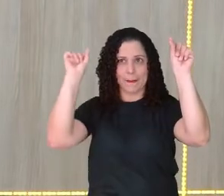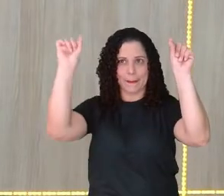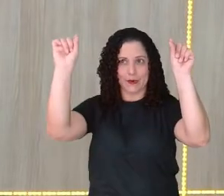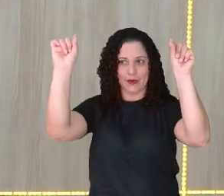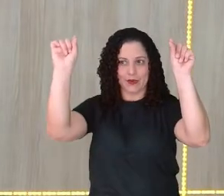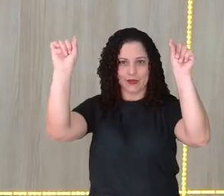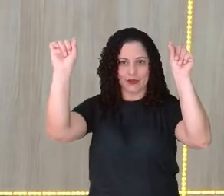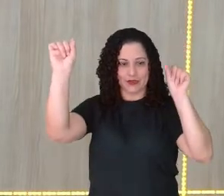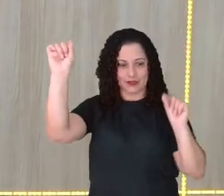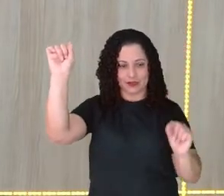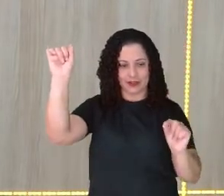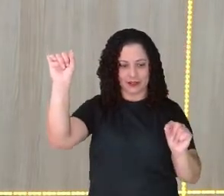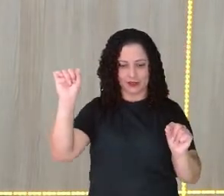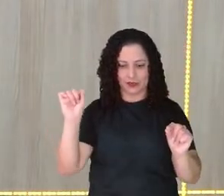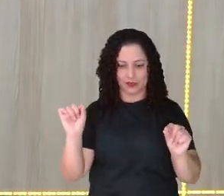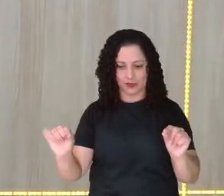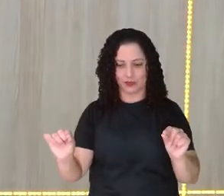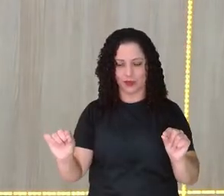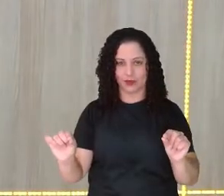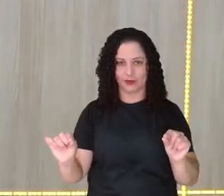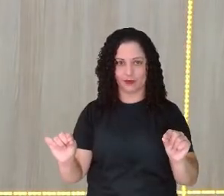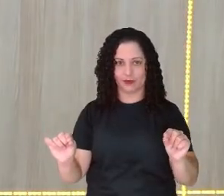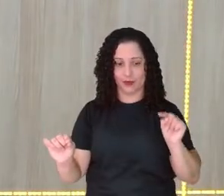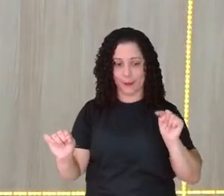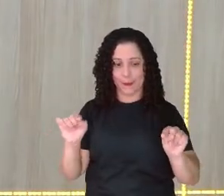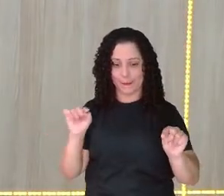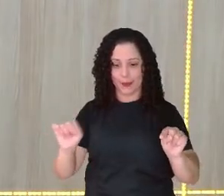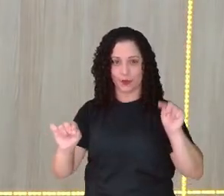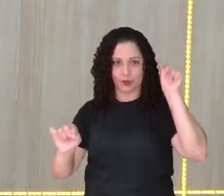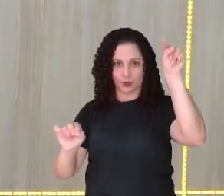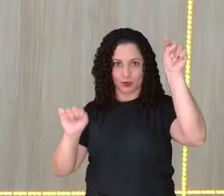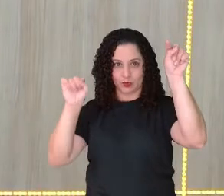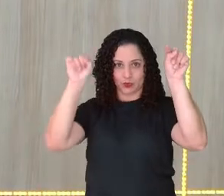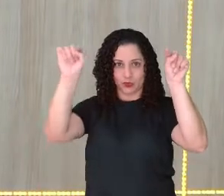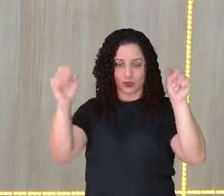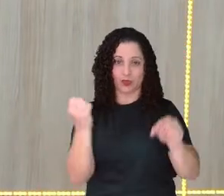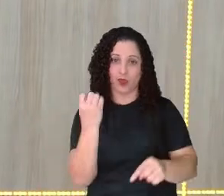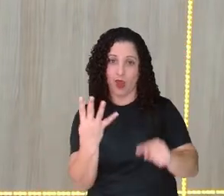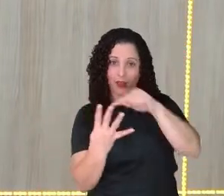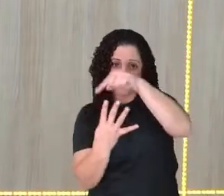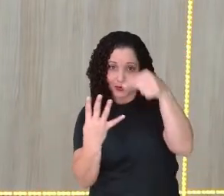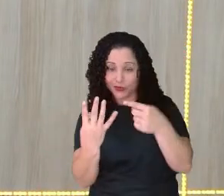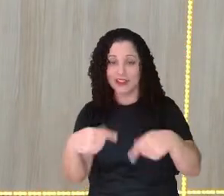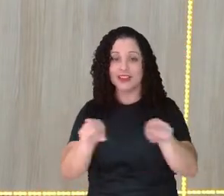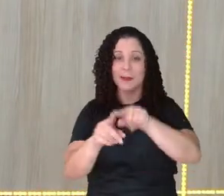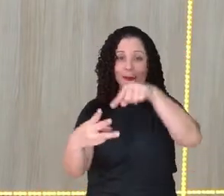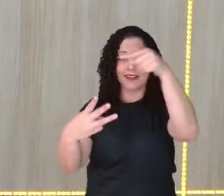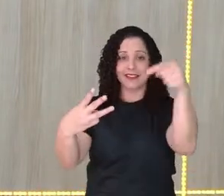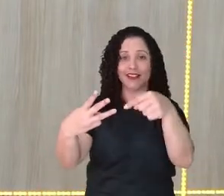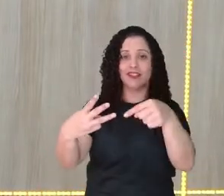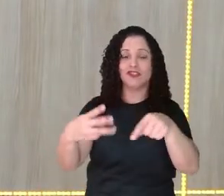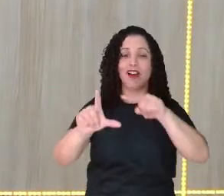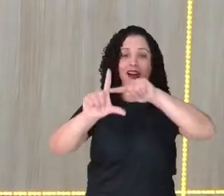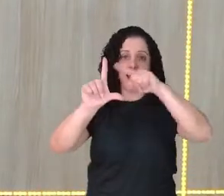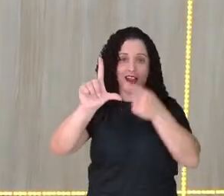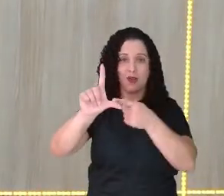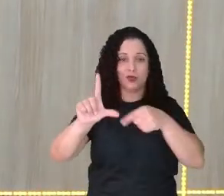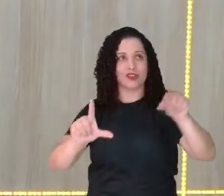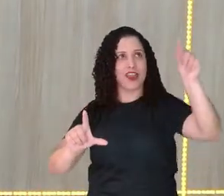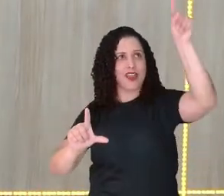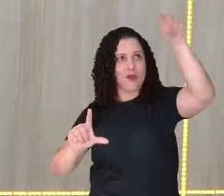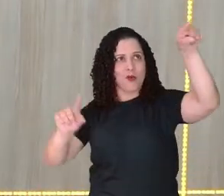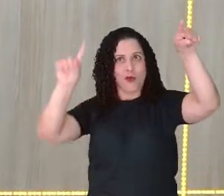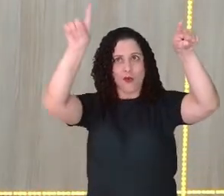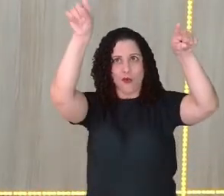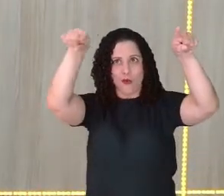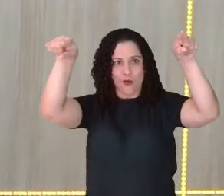1, 2, 3, 4 vértices e também a gente tem aí 4 ângulos. Pode notar que